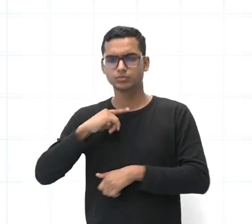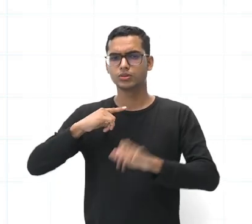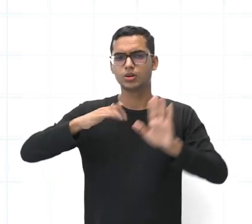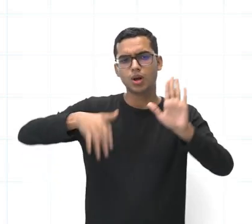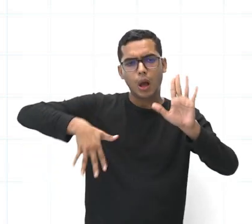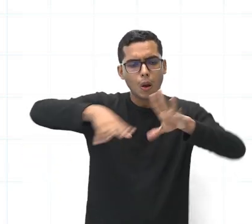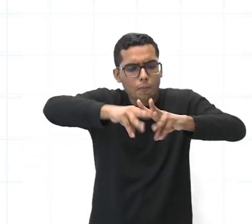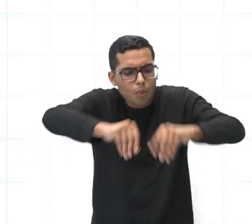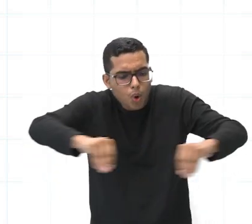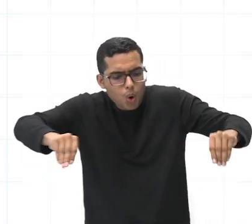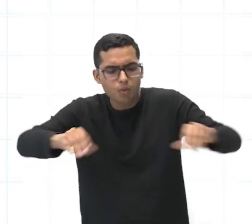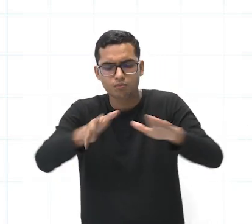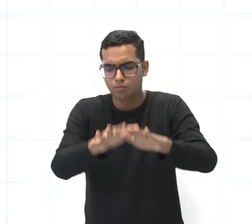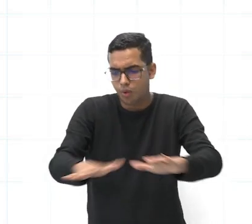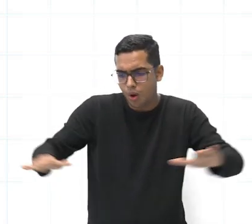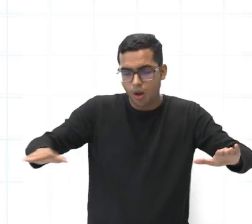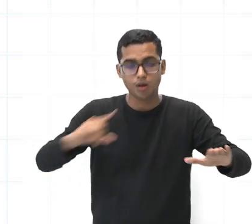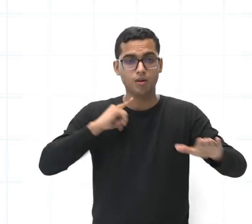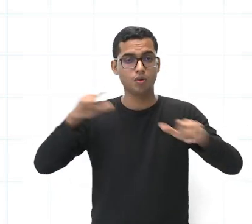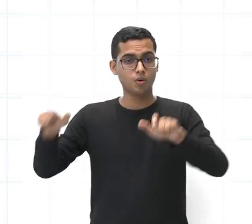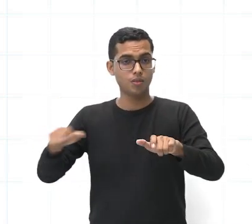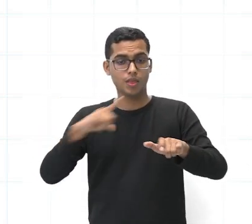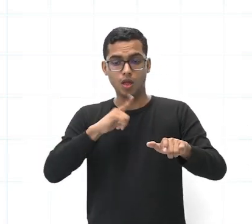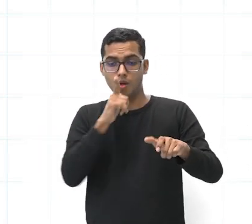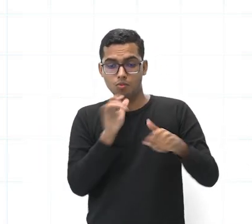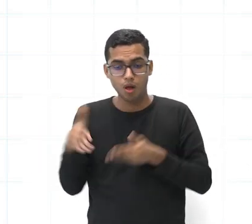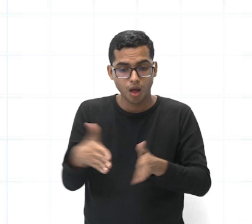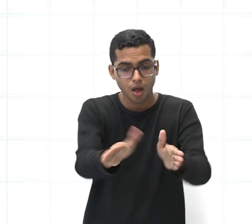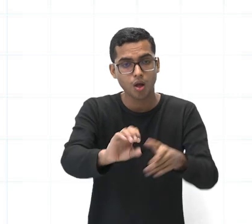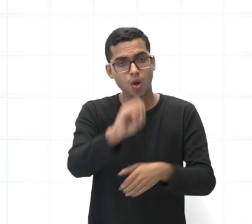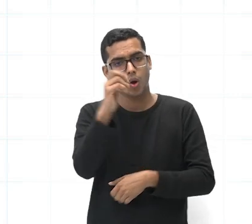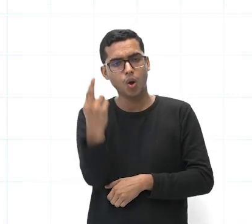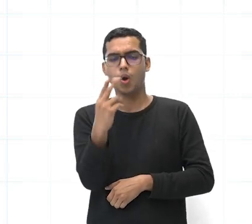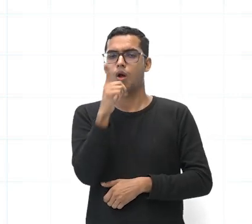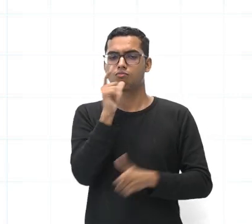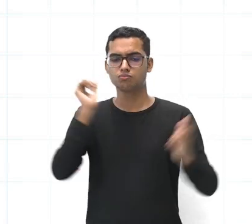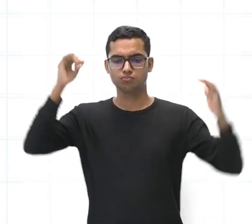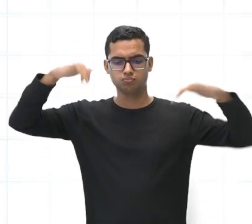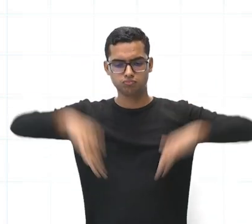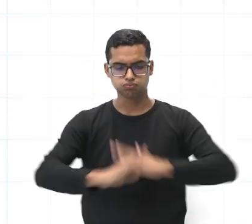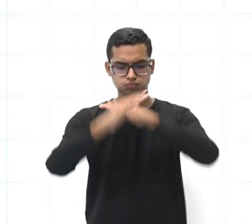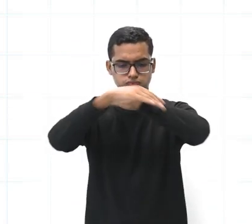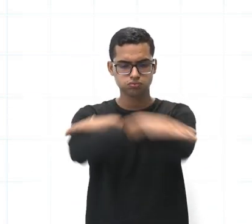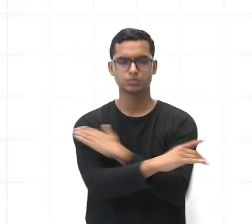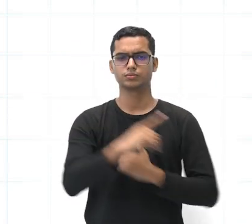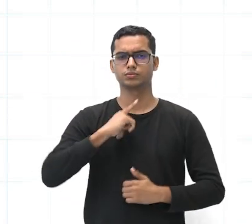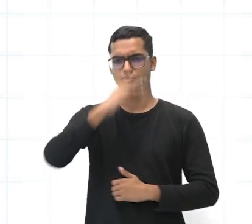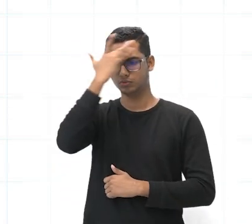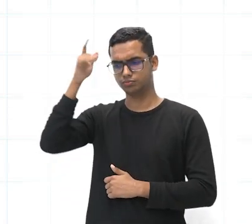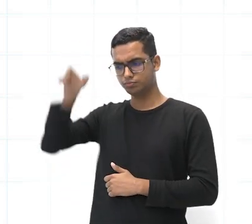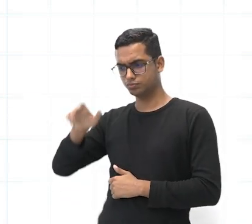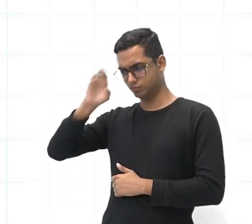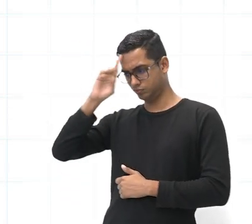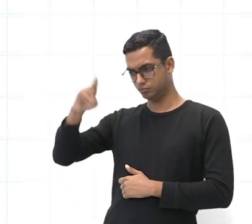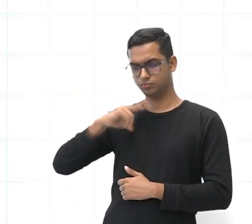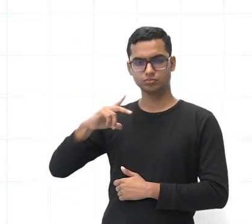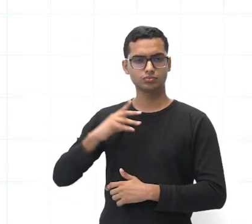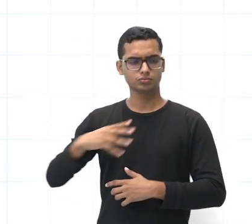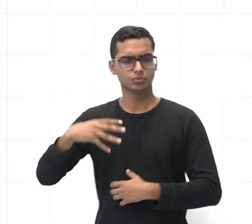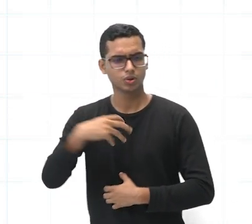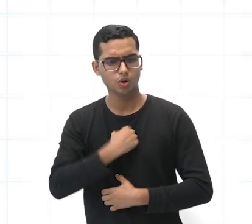praias, né, nesses lugares onde tem rio, mar, é importante que tenha ali o nosso salva-vidas, porque eles